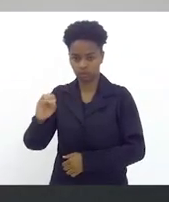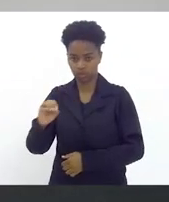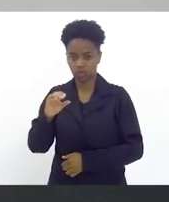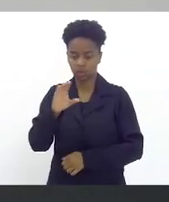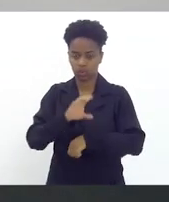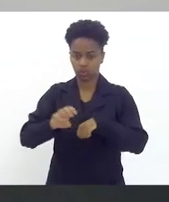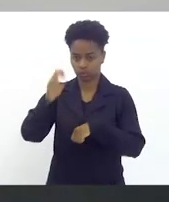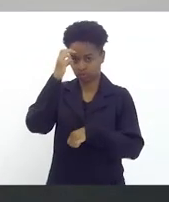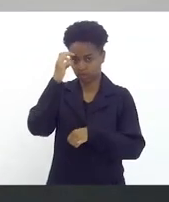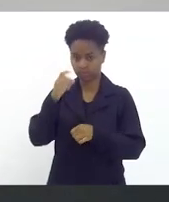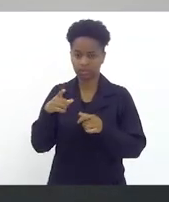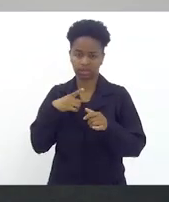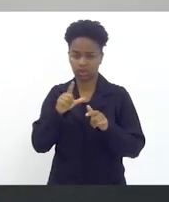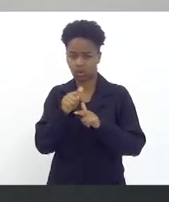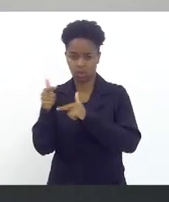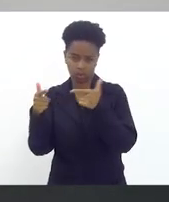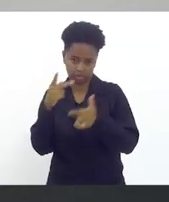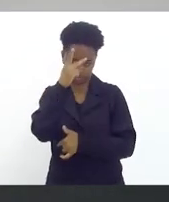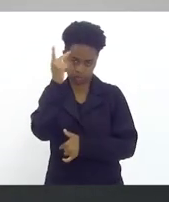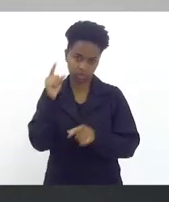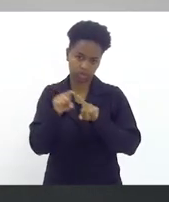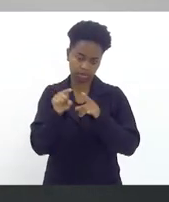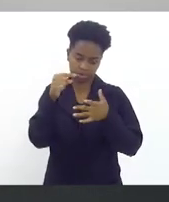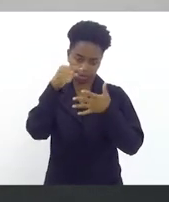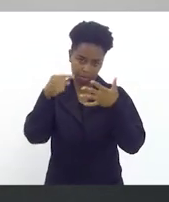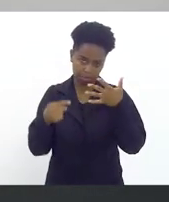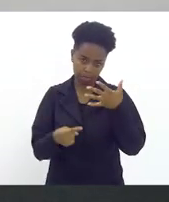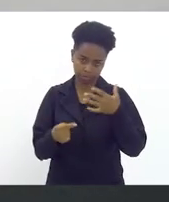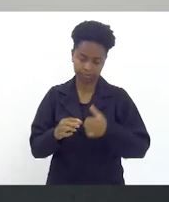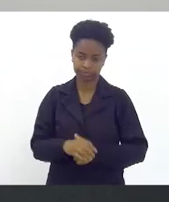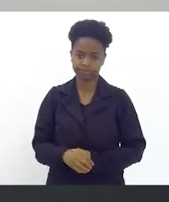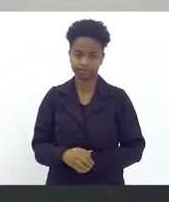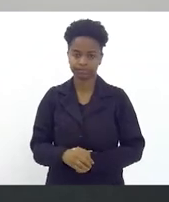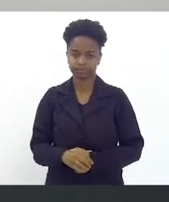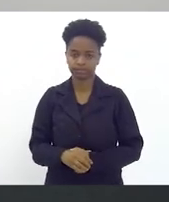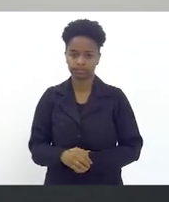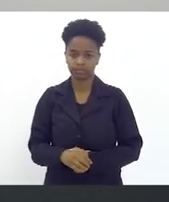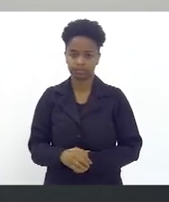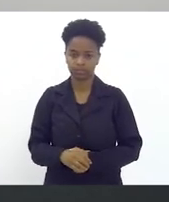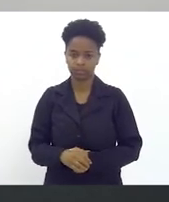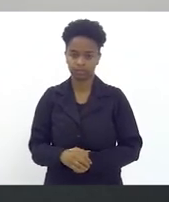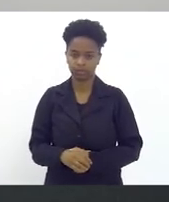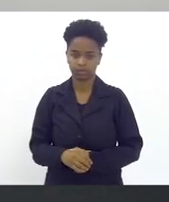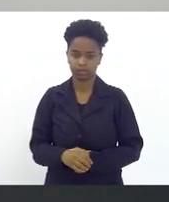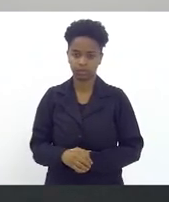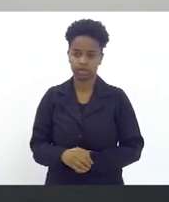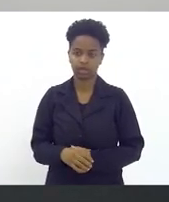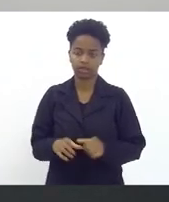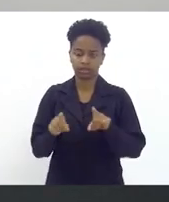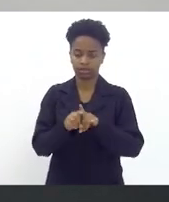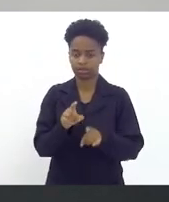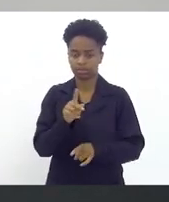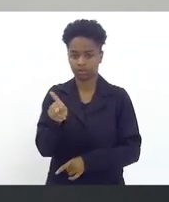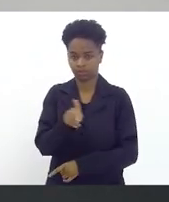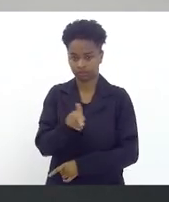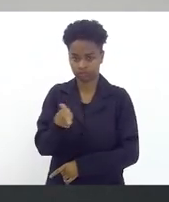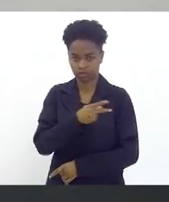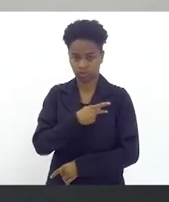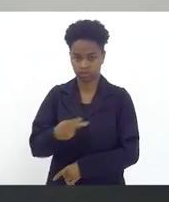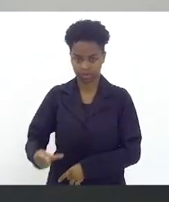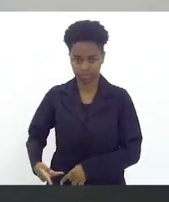e outras pessoas também previstas aqui o rickieri sarton presidente professor